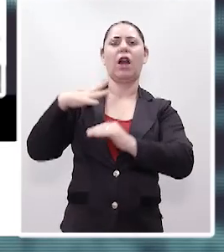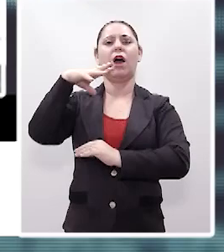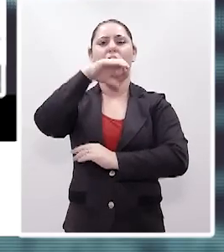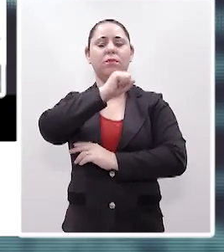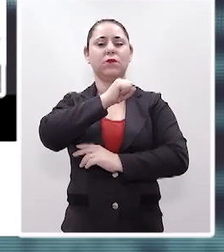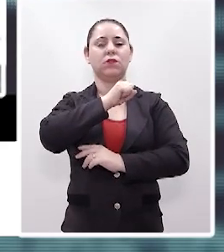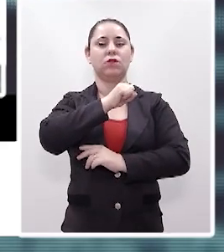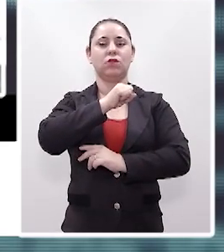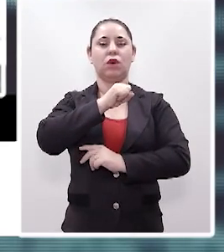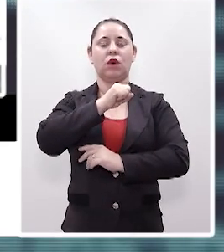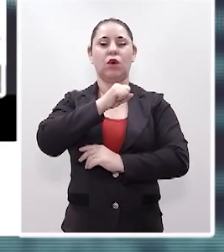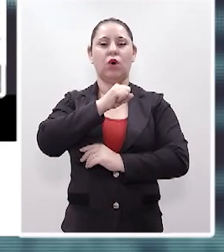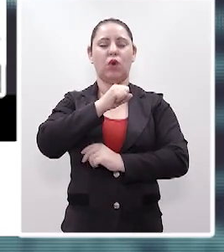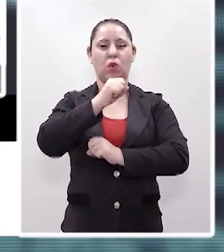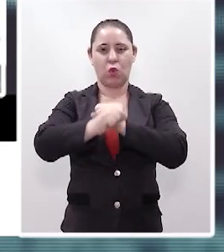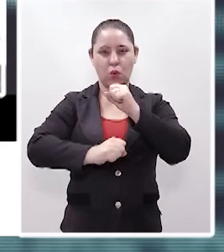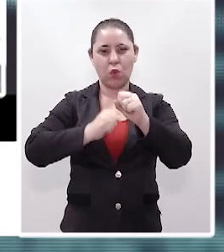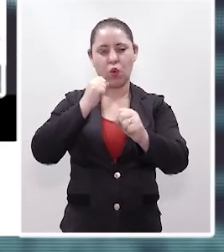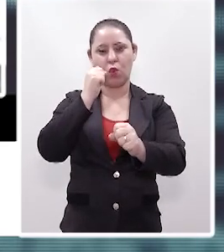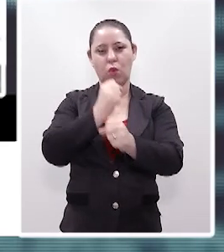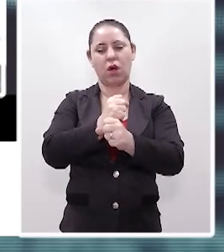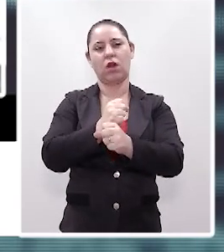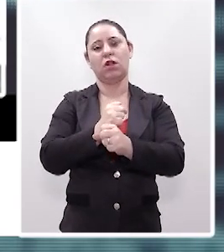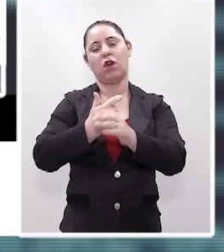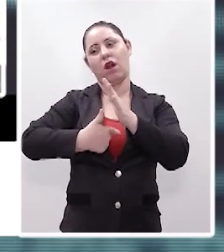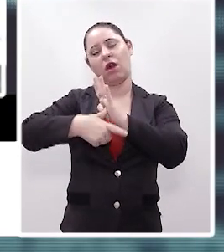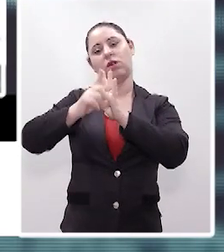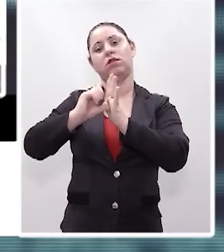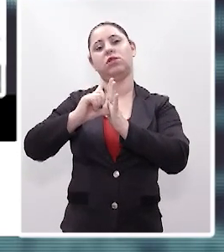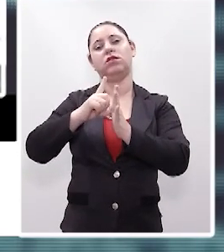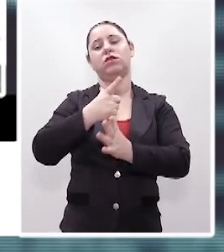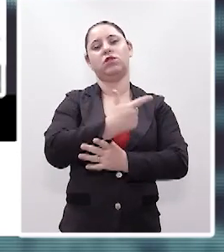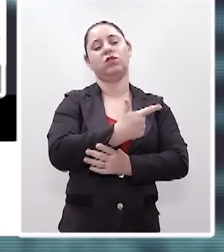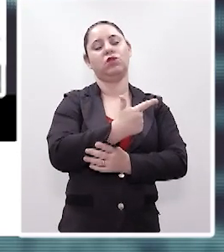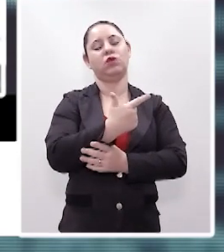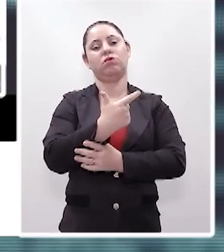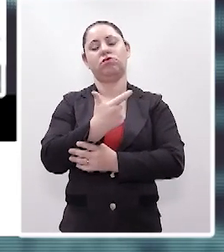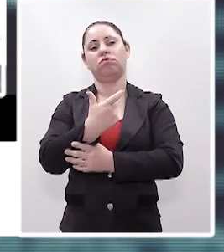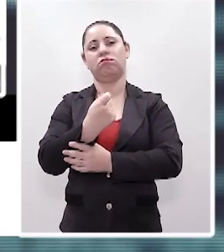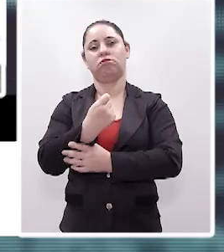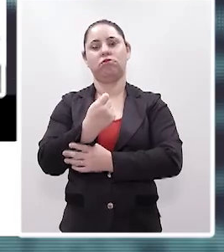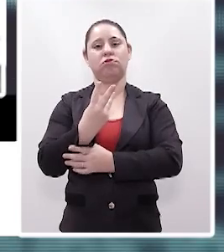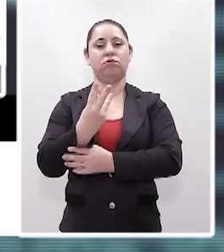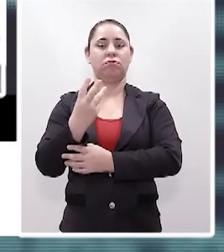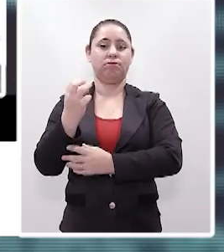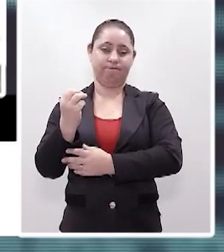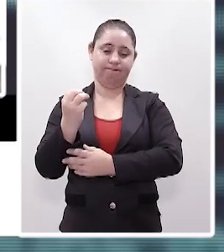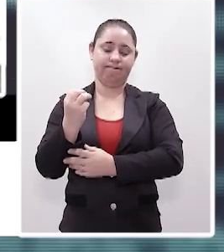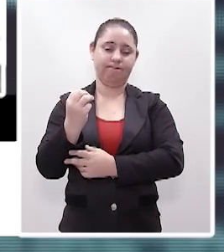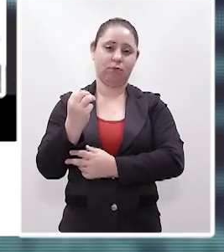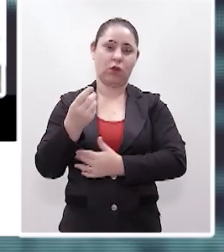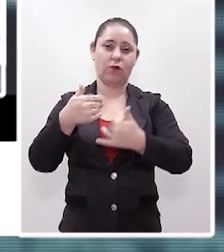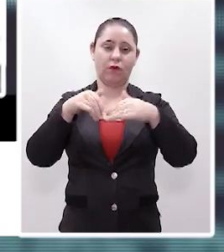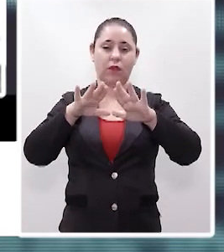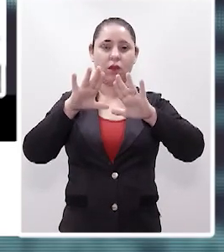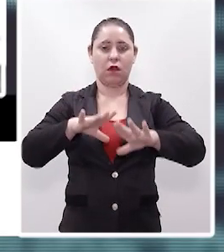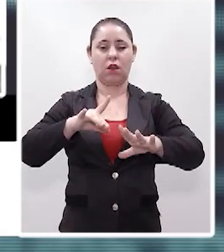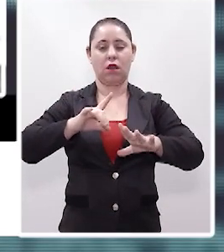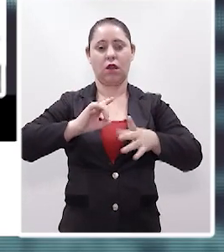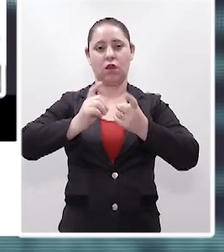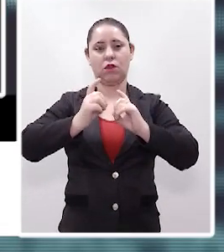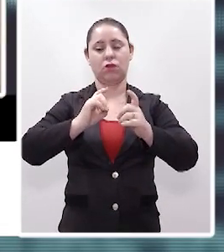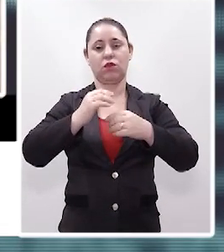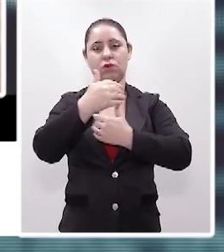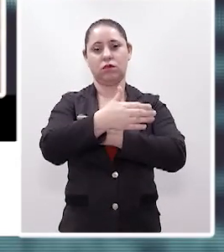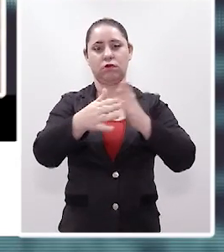tentar frustrar a ONU que isso seja antes de 2030. Bom, fica aqui a nossa reunião